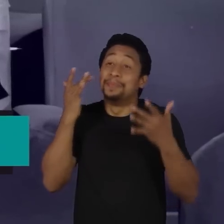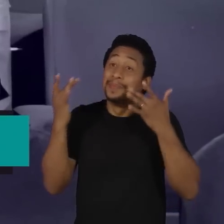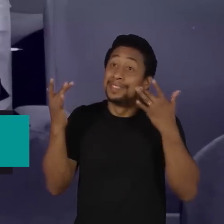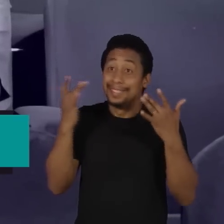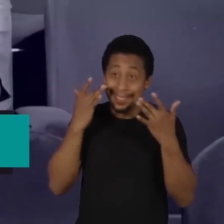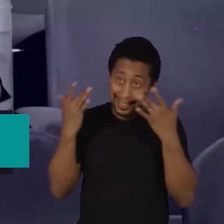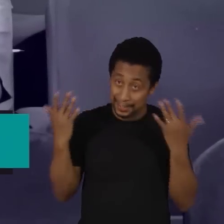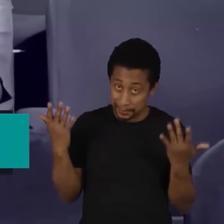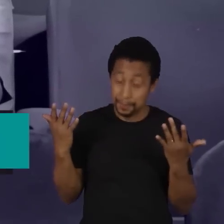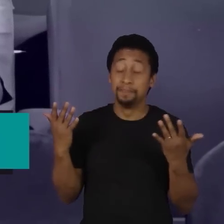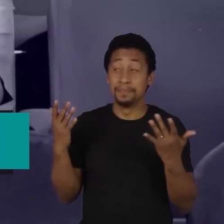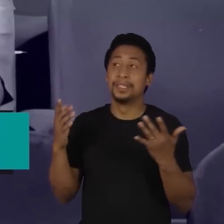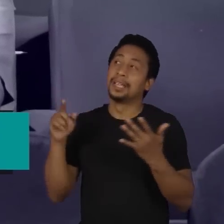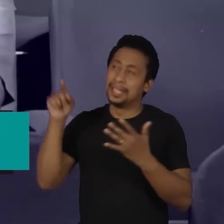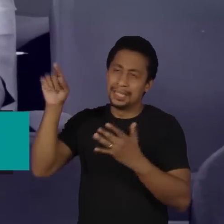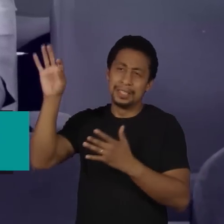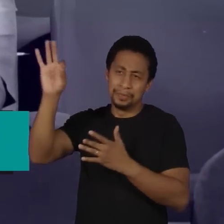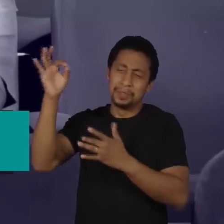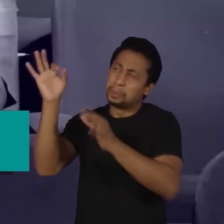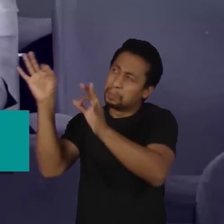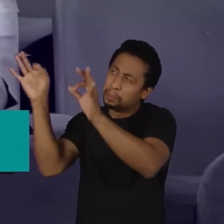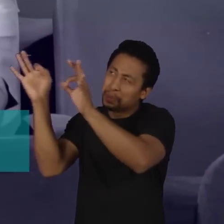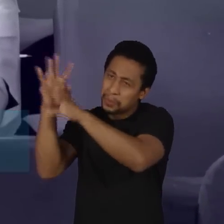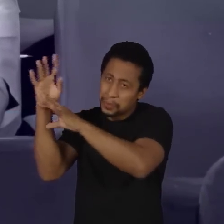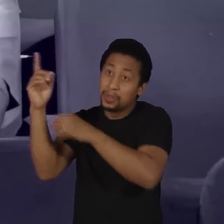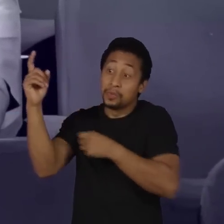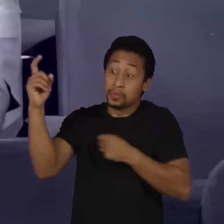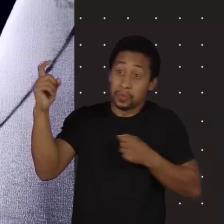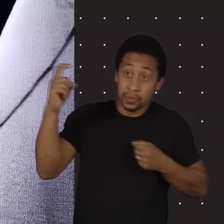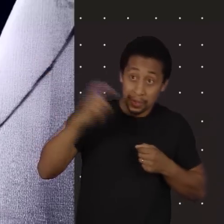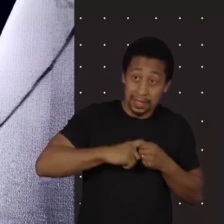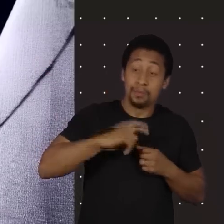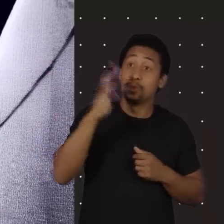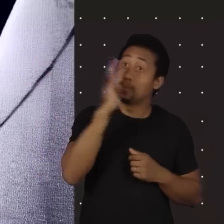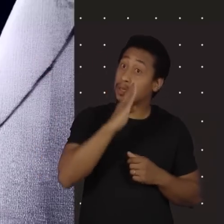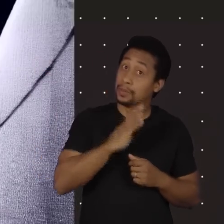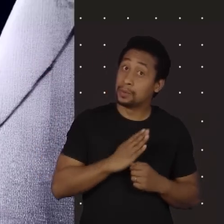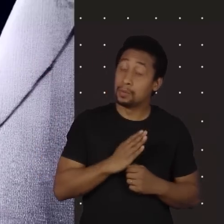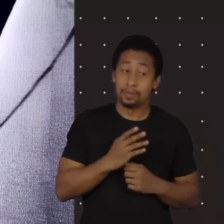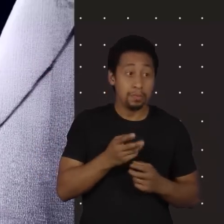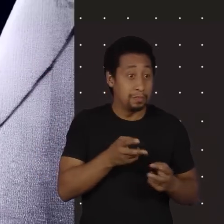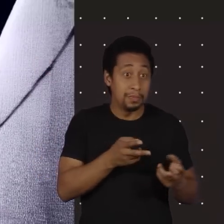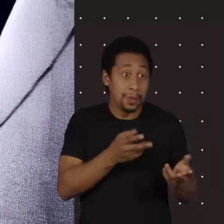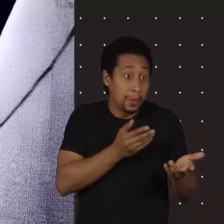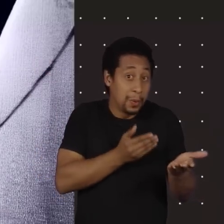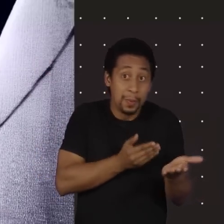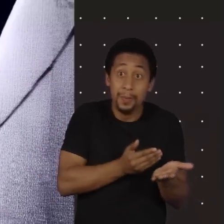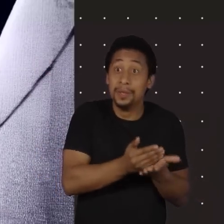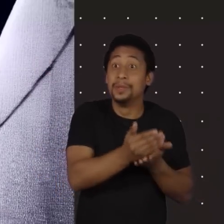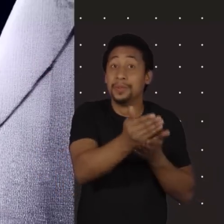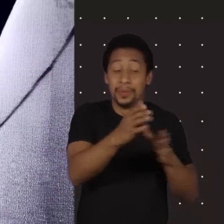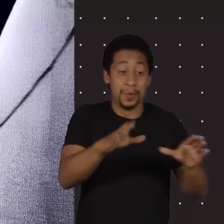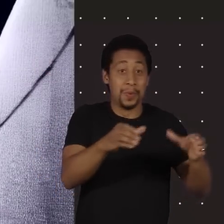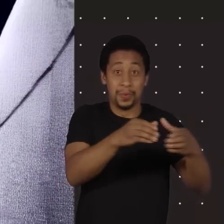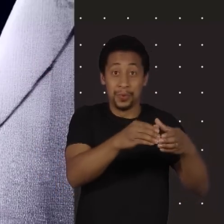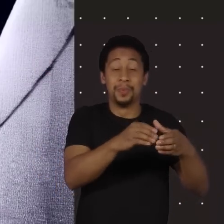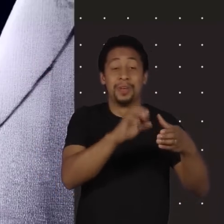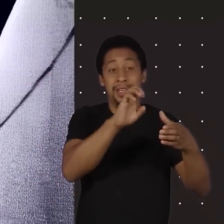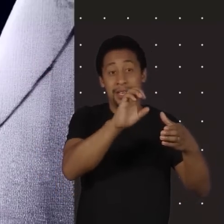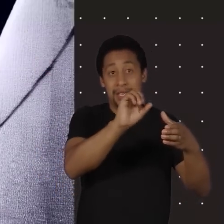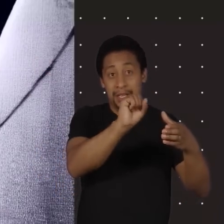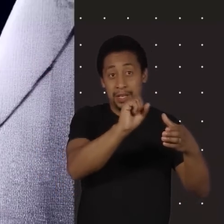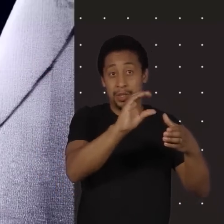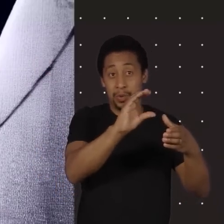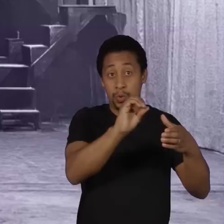eu chego no Brasil, o Zé Renato está montando o Ruth Escobar e inaugurando o teatro da Ruth. Eu fui